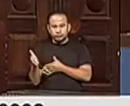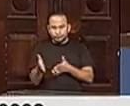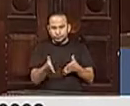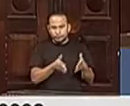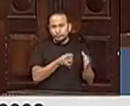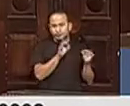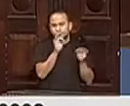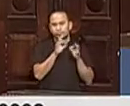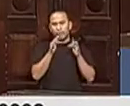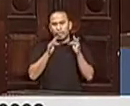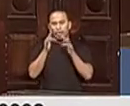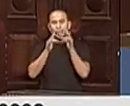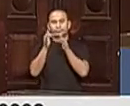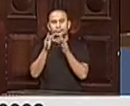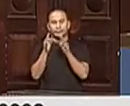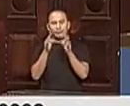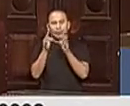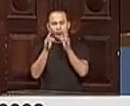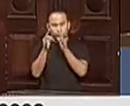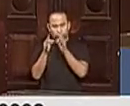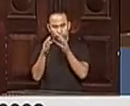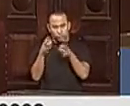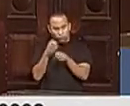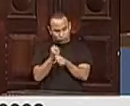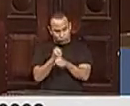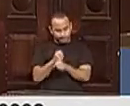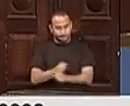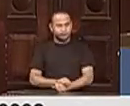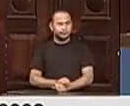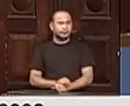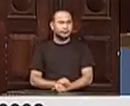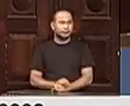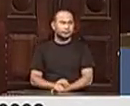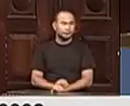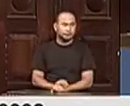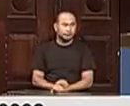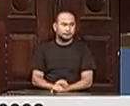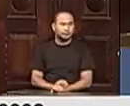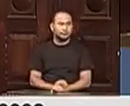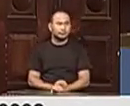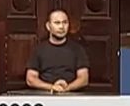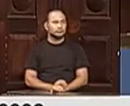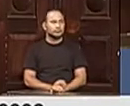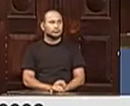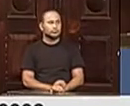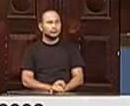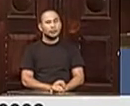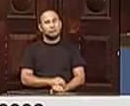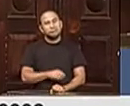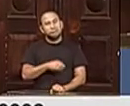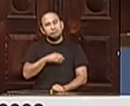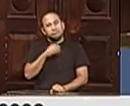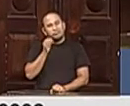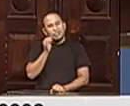estruturais, técnicos do Tribunal de Contas, que assinaram a lista tríplice, se não me engano, em